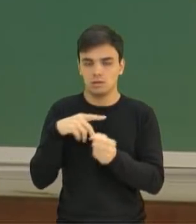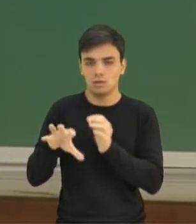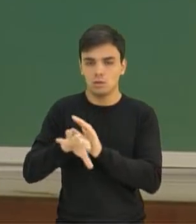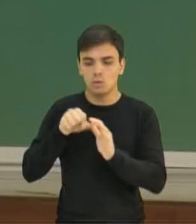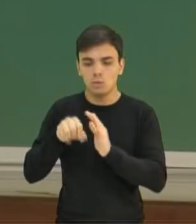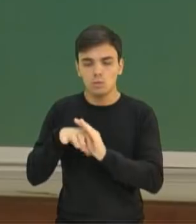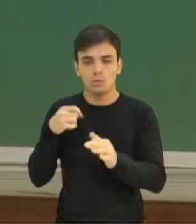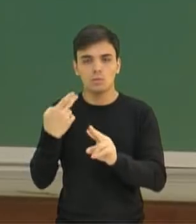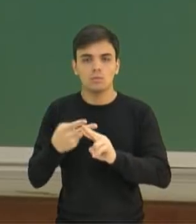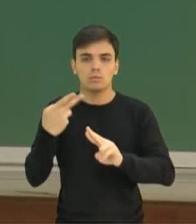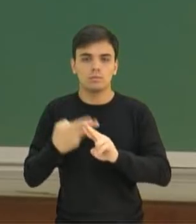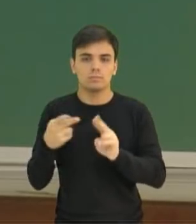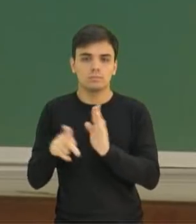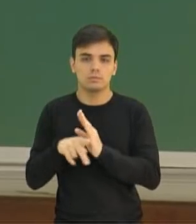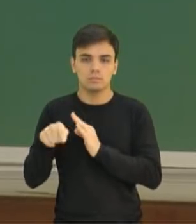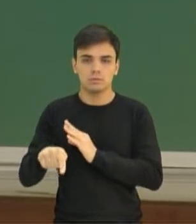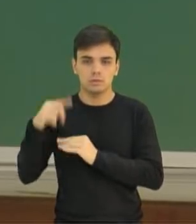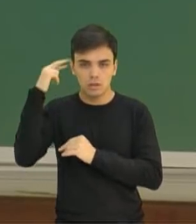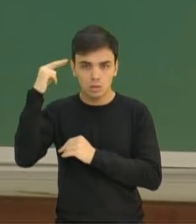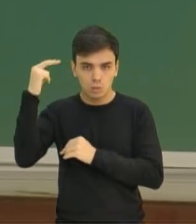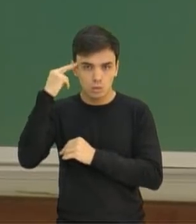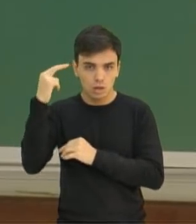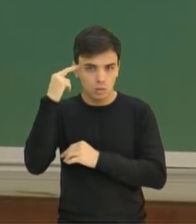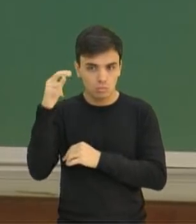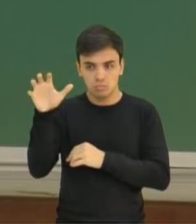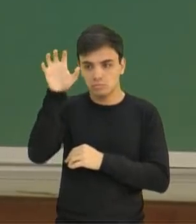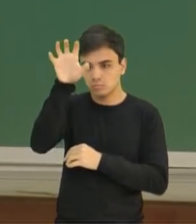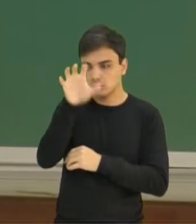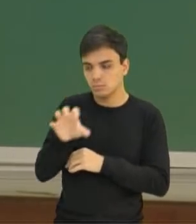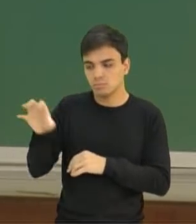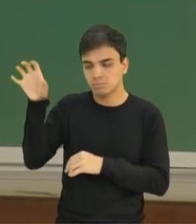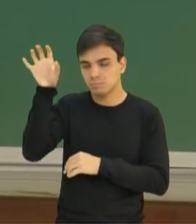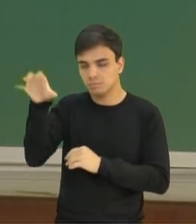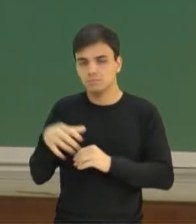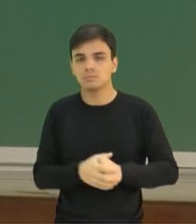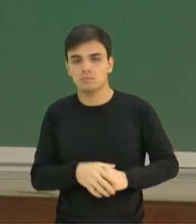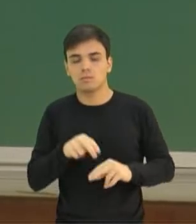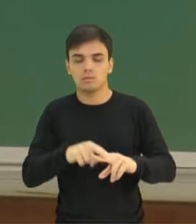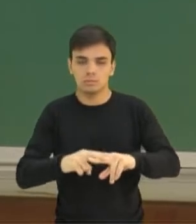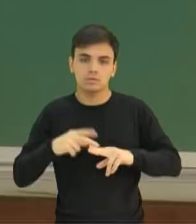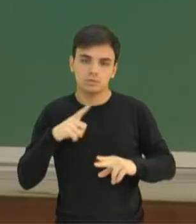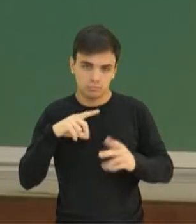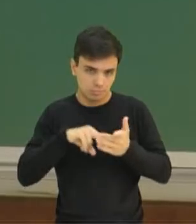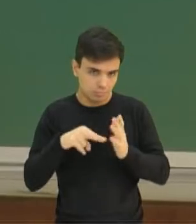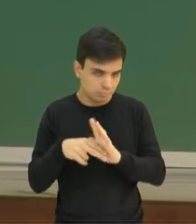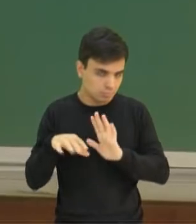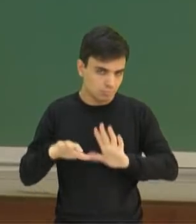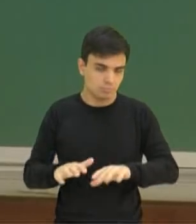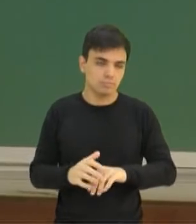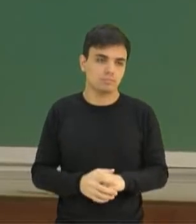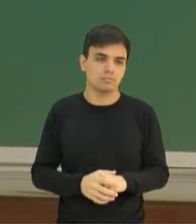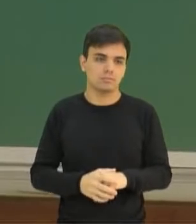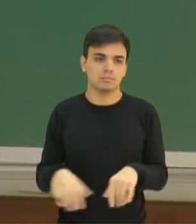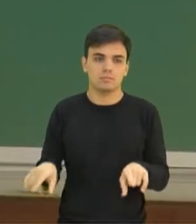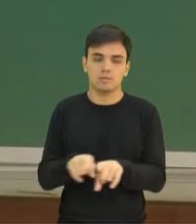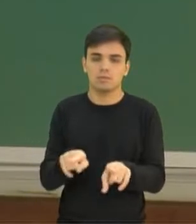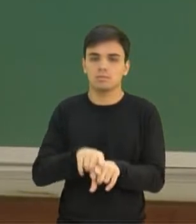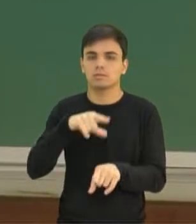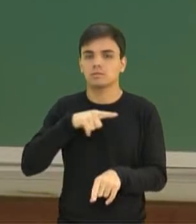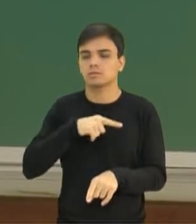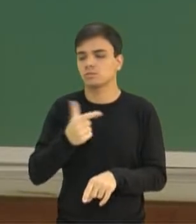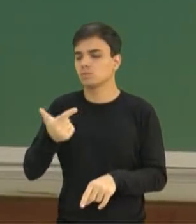a exploração desse recurso natural na região, por isso ela é significativa. Aí nós vamos ter outras indústrias